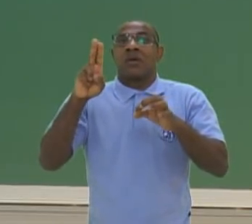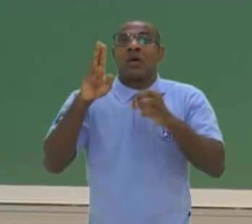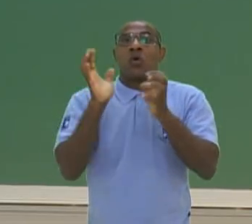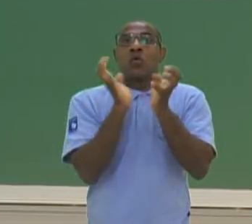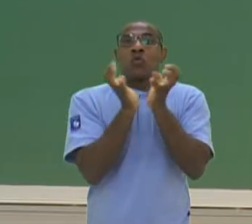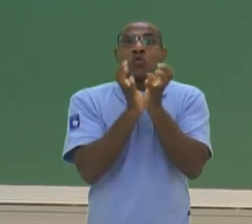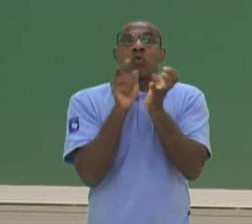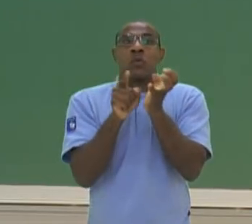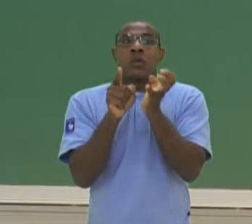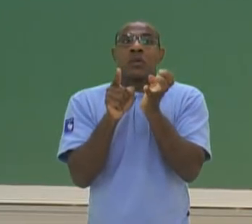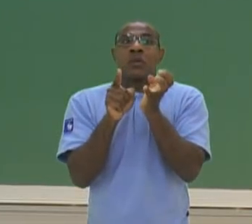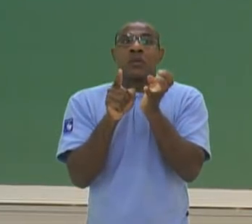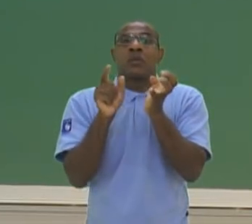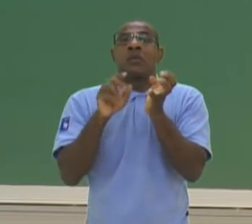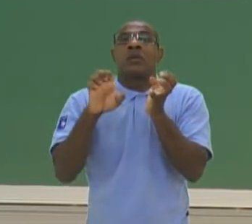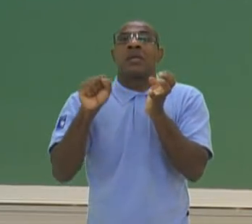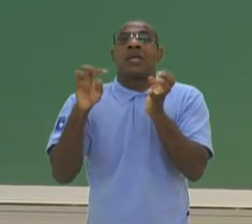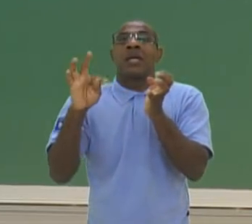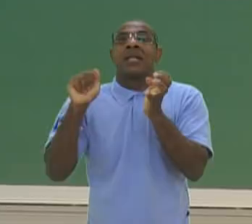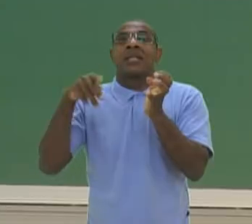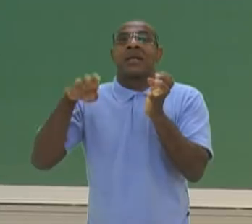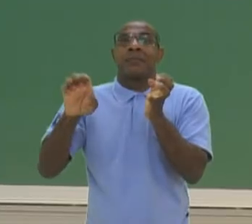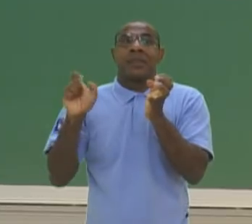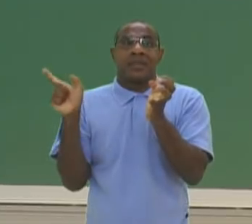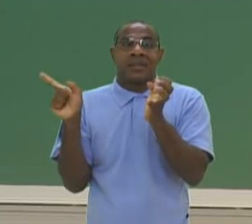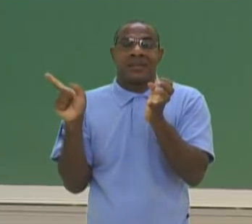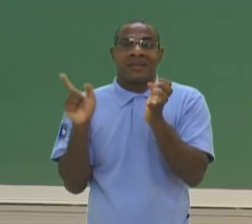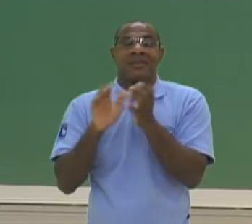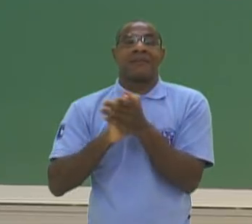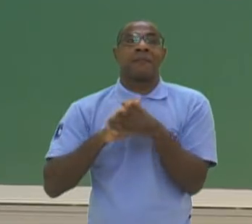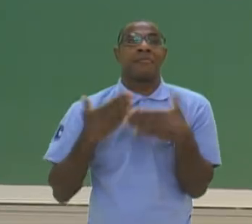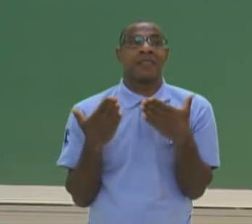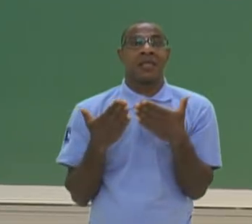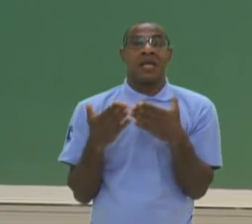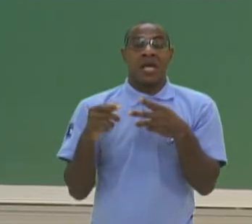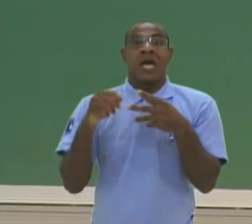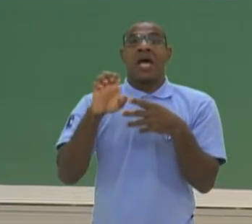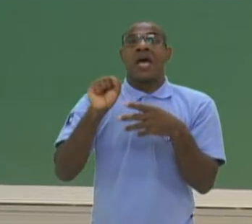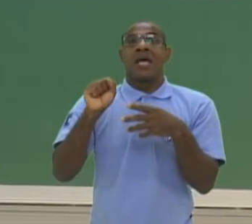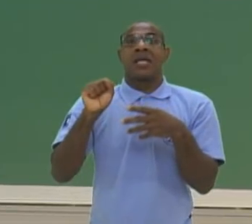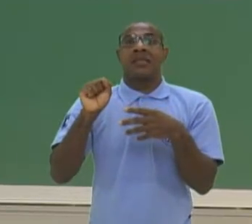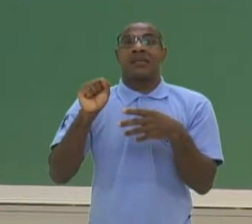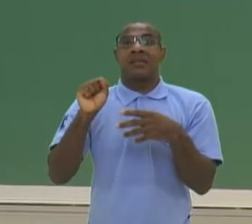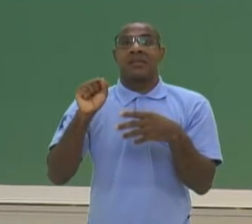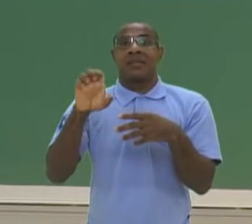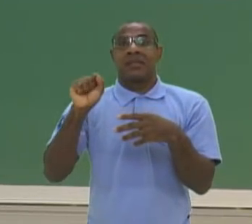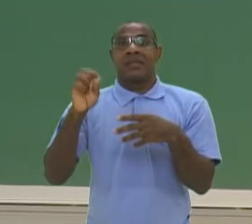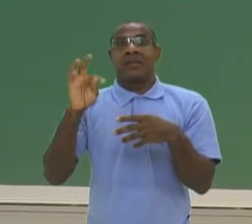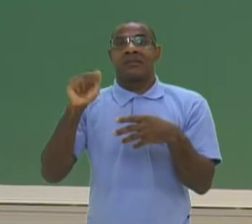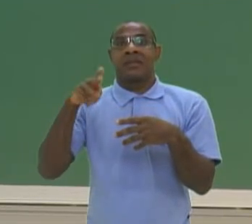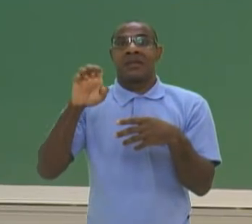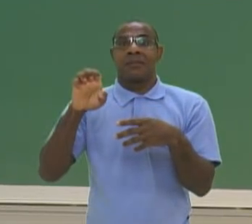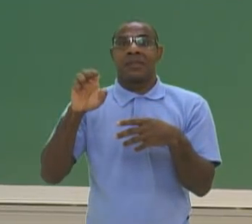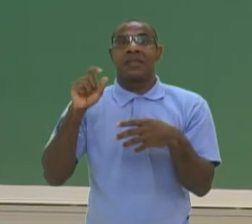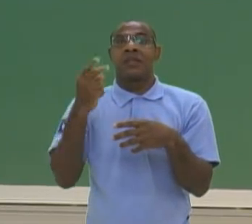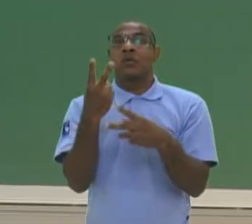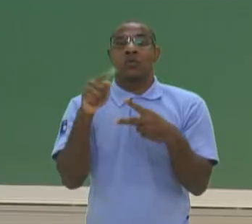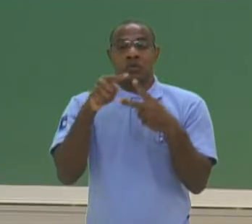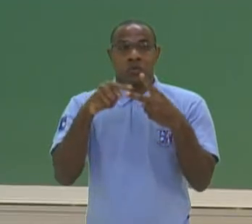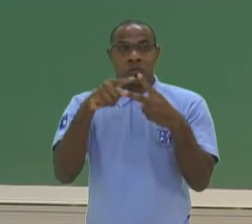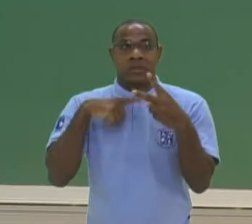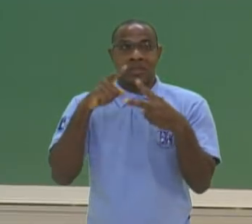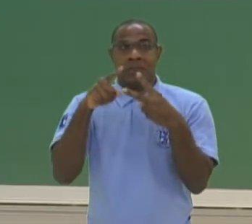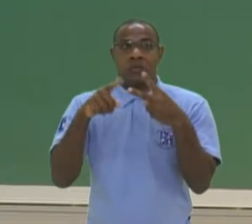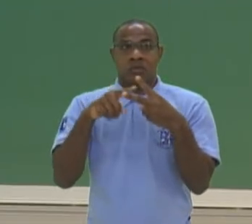conjunto dos estames. Os estames têm duas partes, o filete, que é o cabinho, e